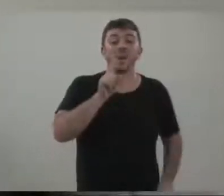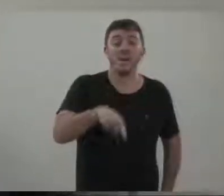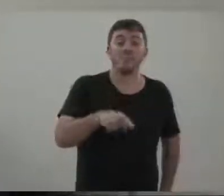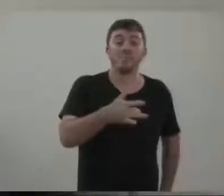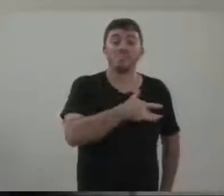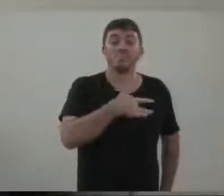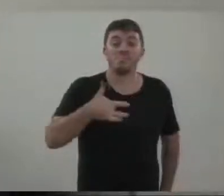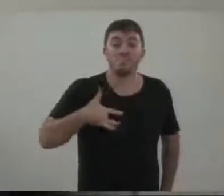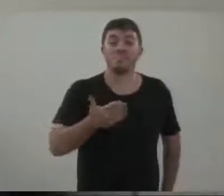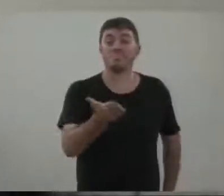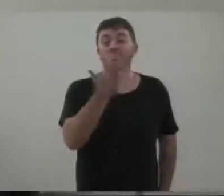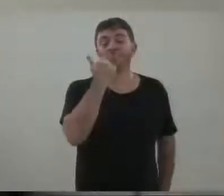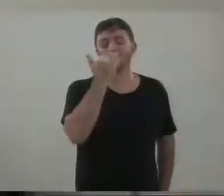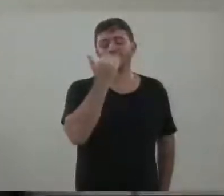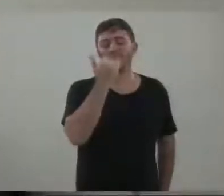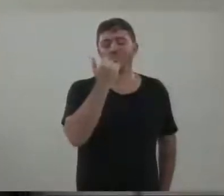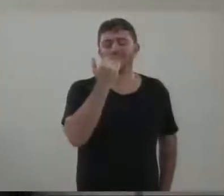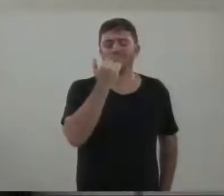né?